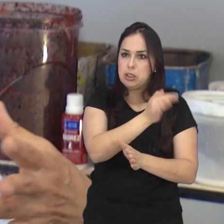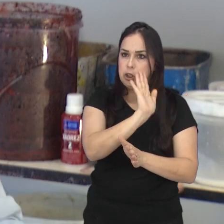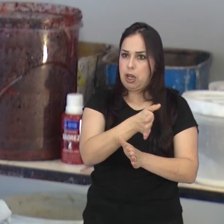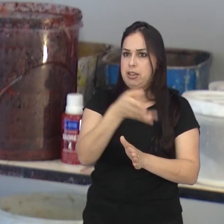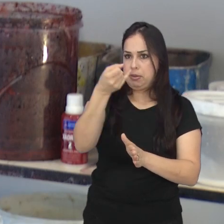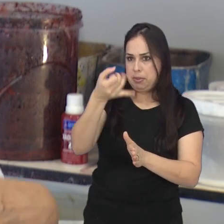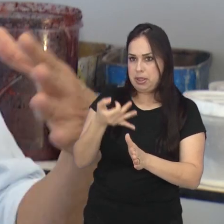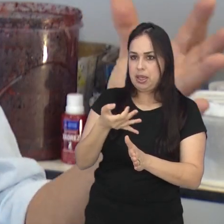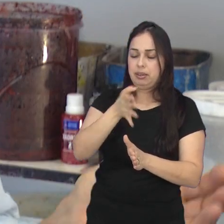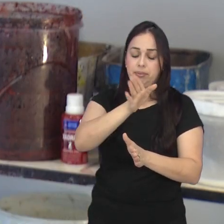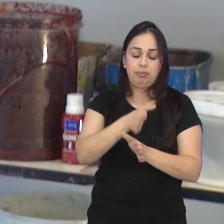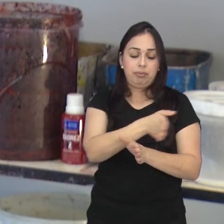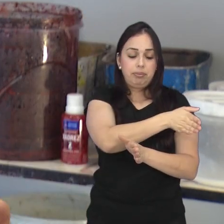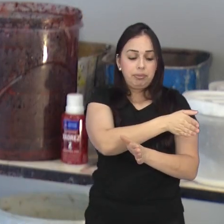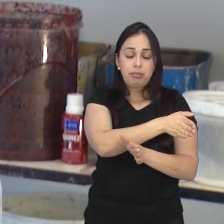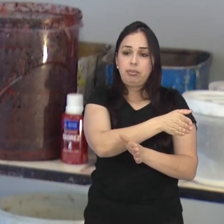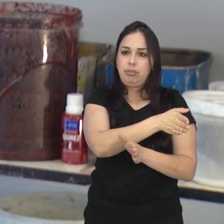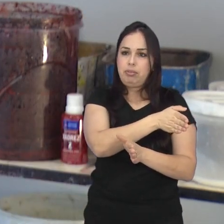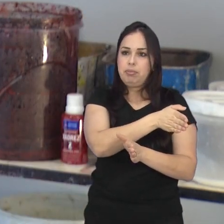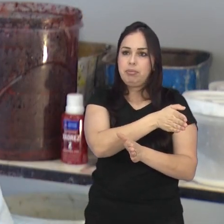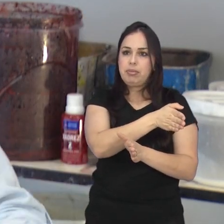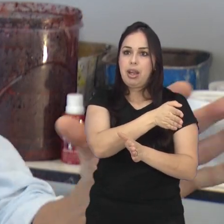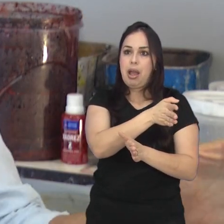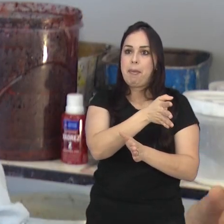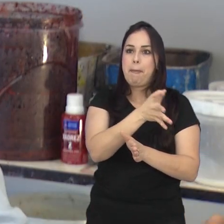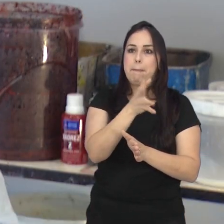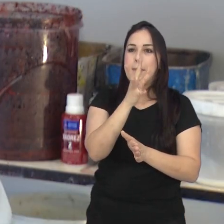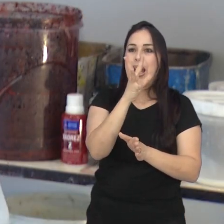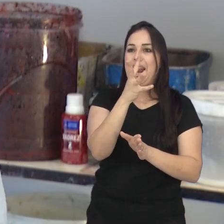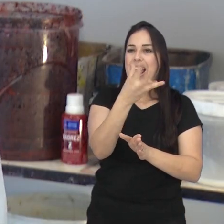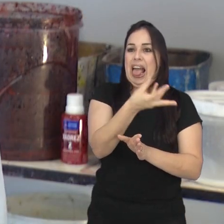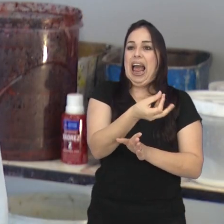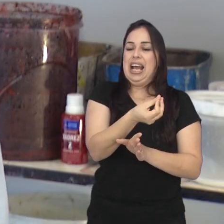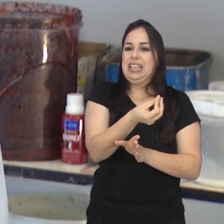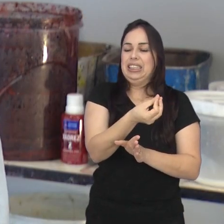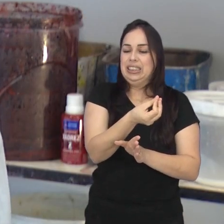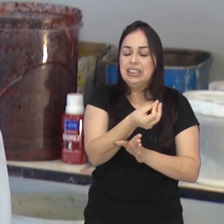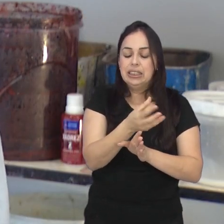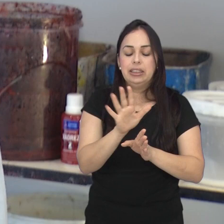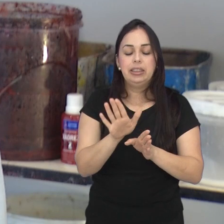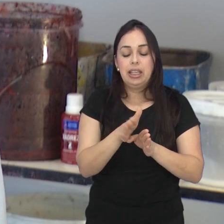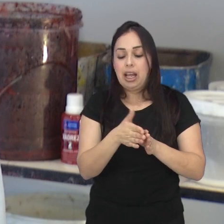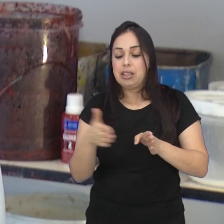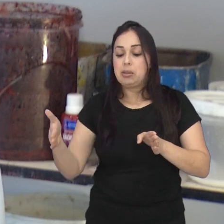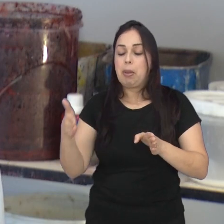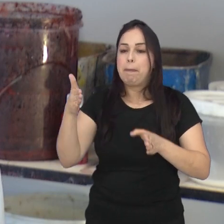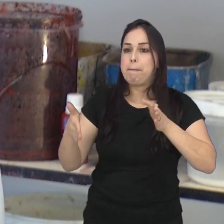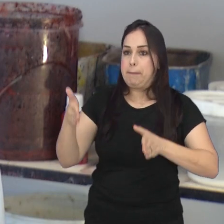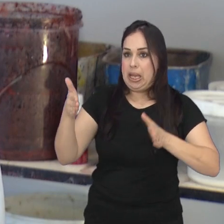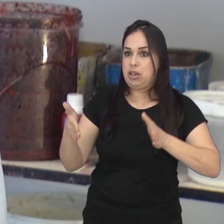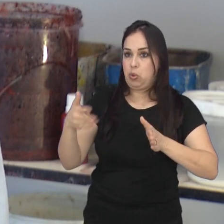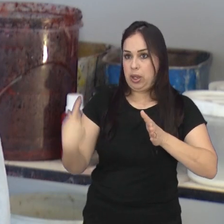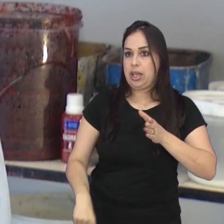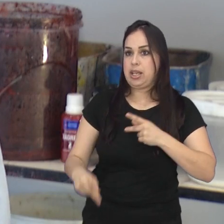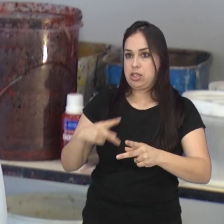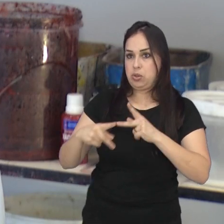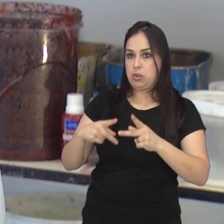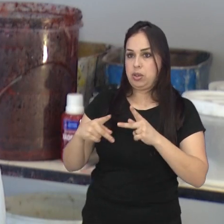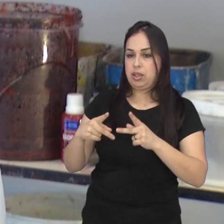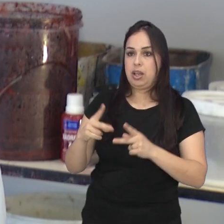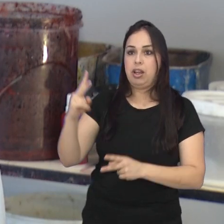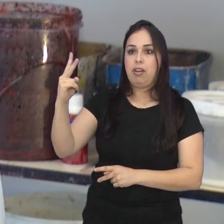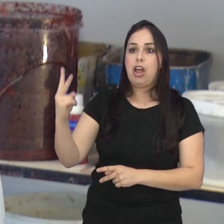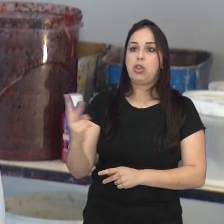família, né, que existia aquela arte viva, né, dentro da minha família, teve um período aqui em São